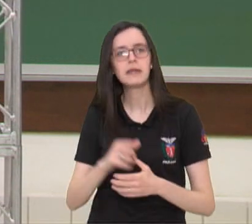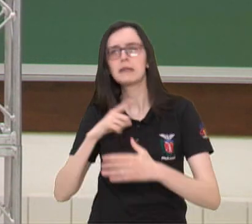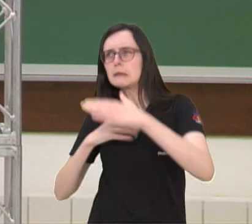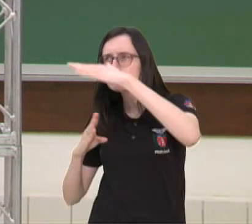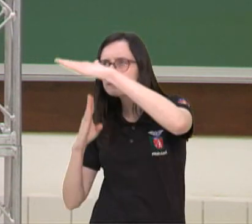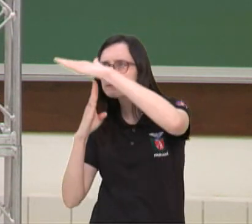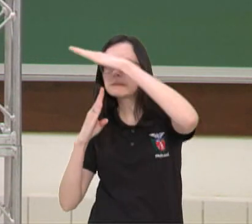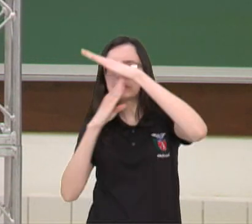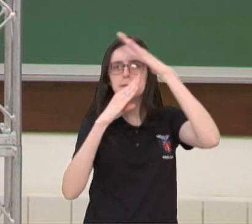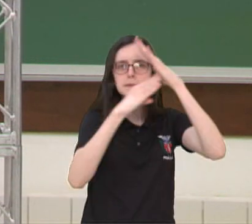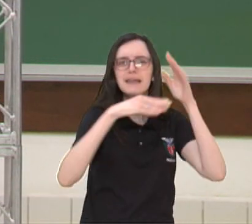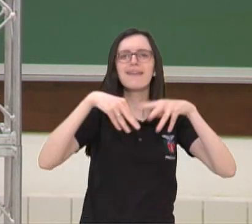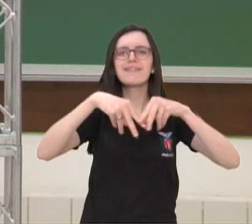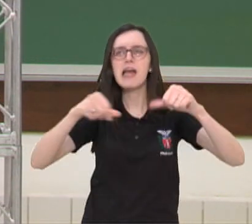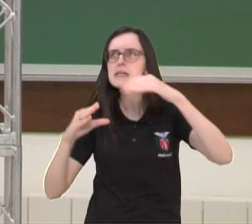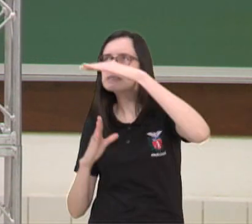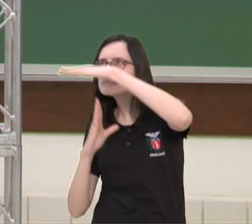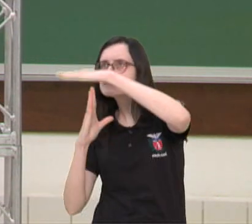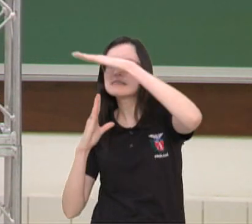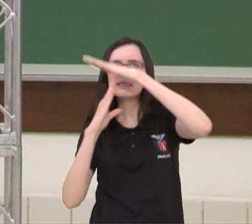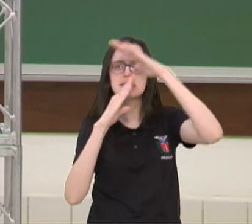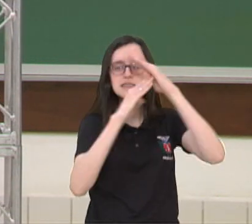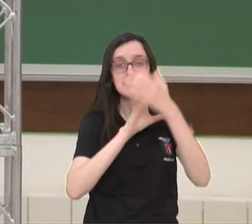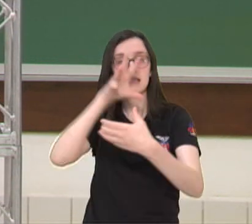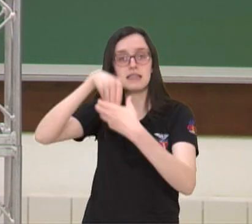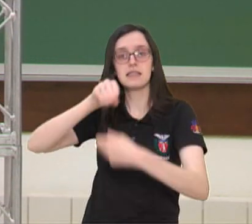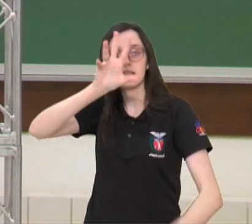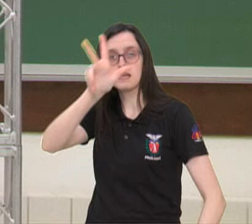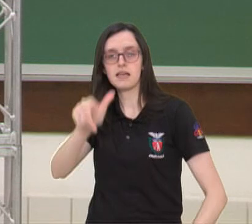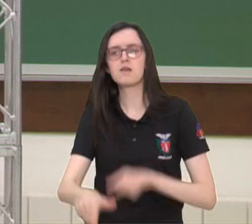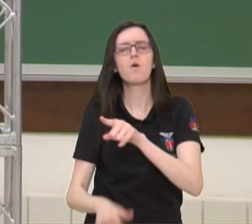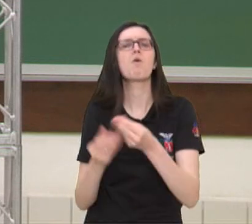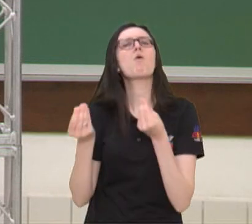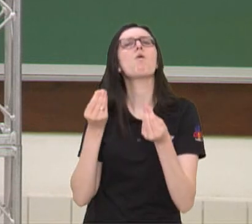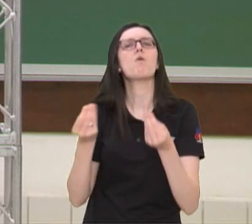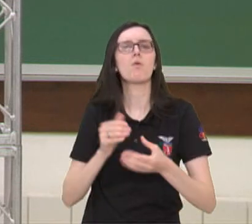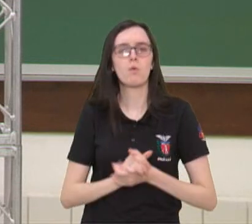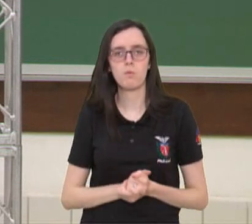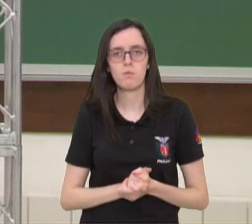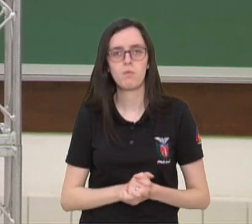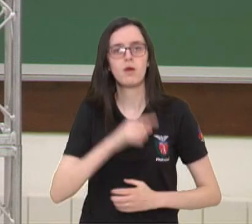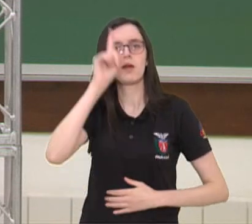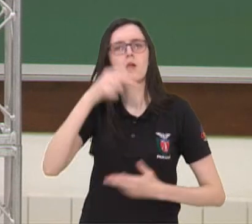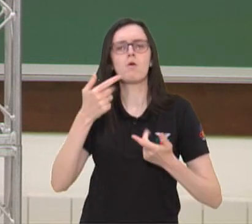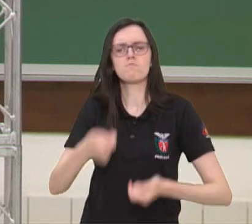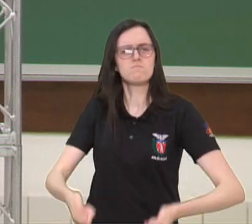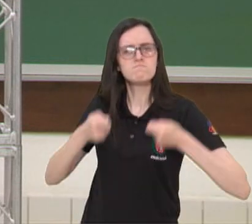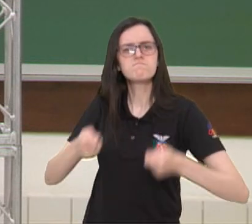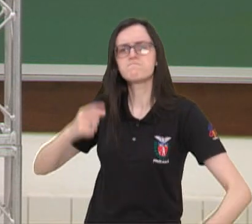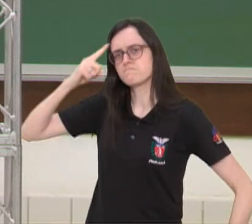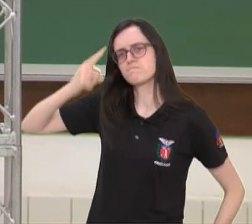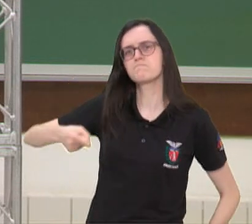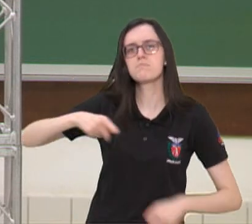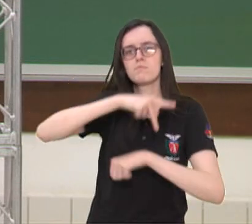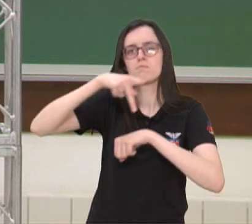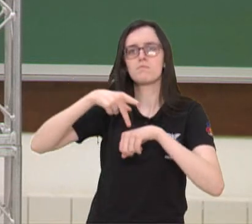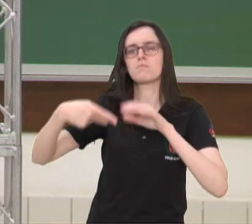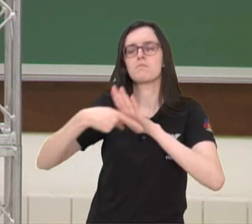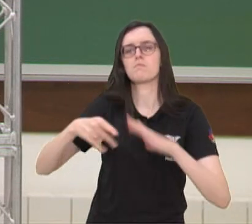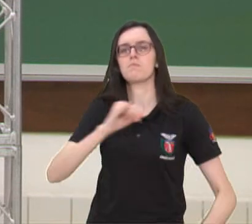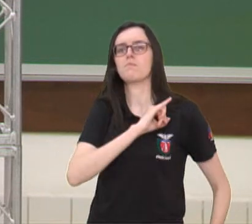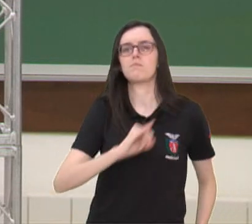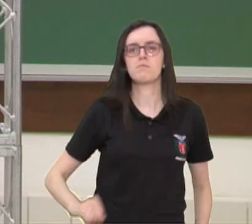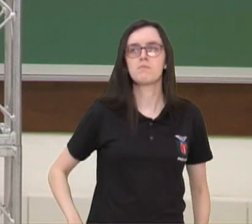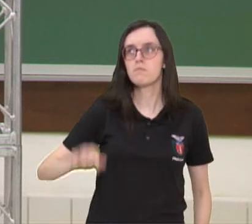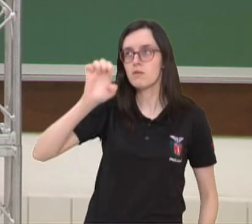limites territoriais dentro do continente africano foram impostos pelos países imperialistas